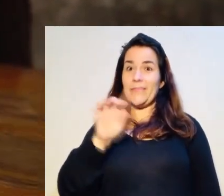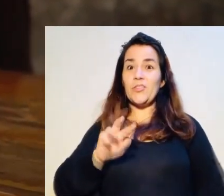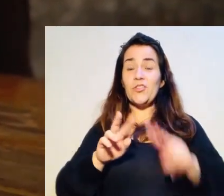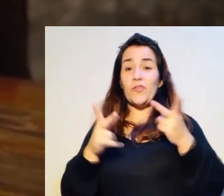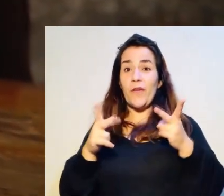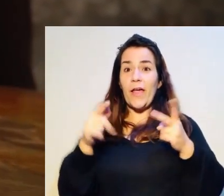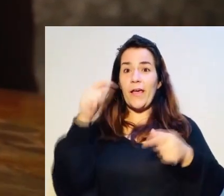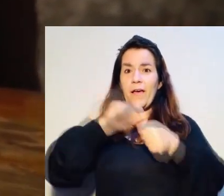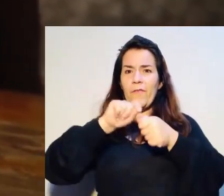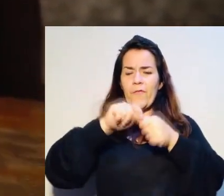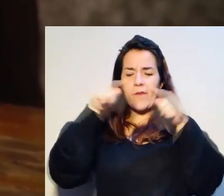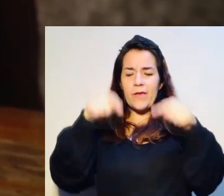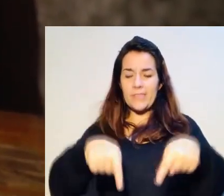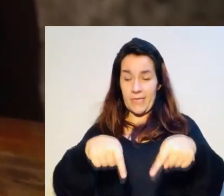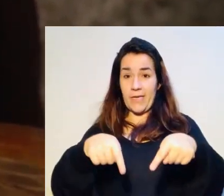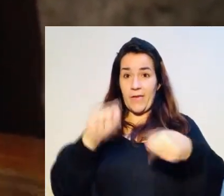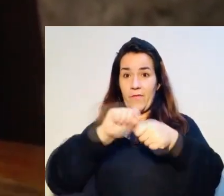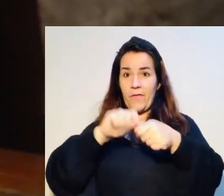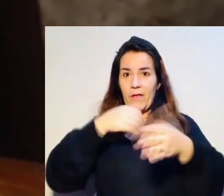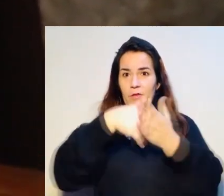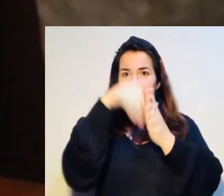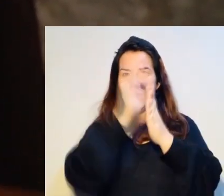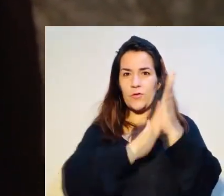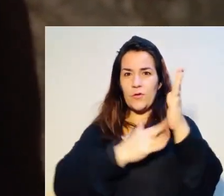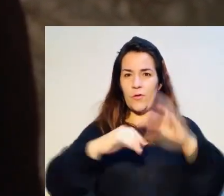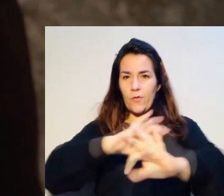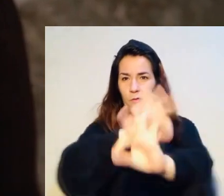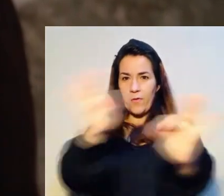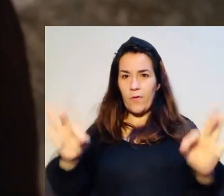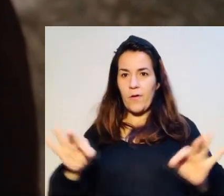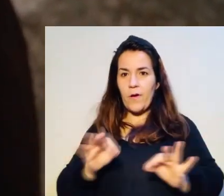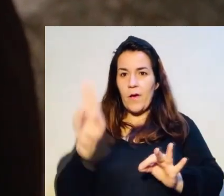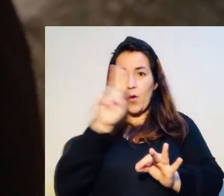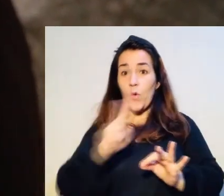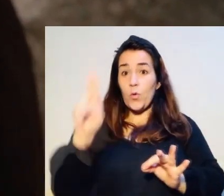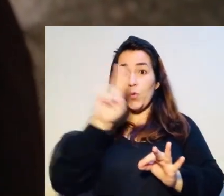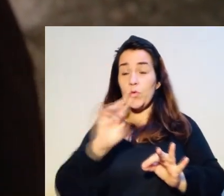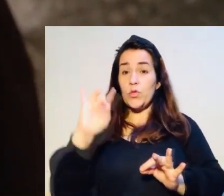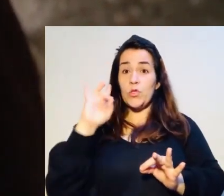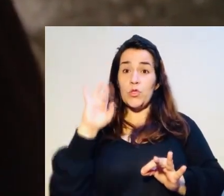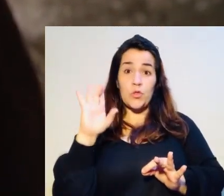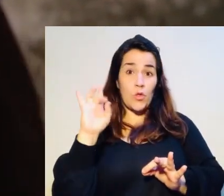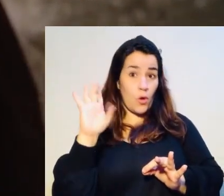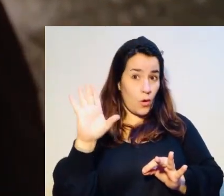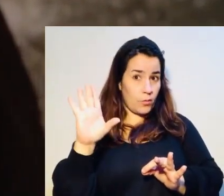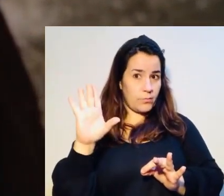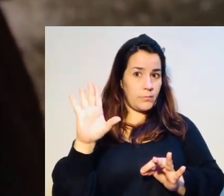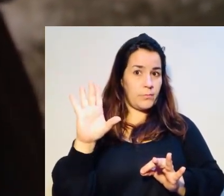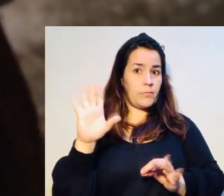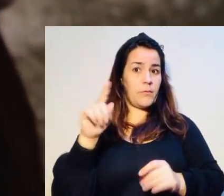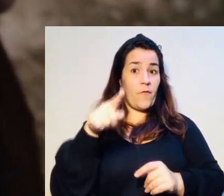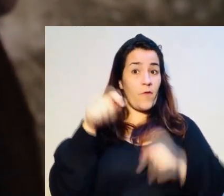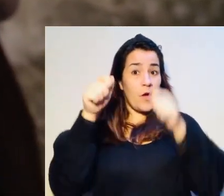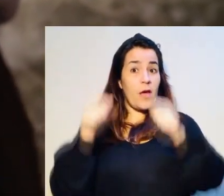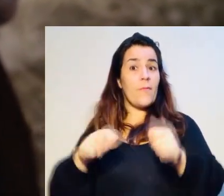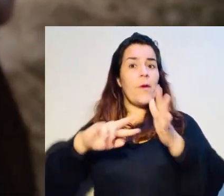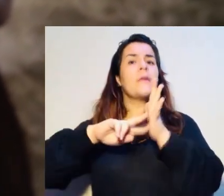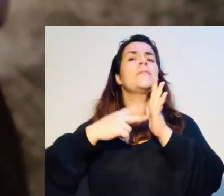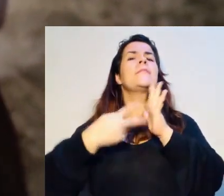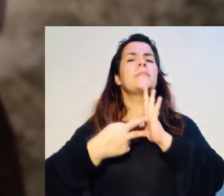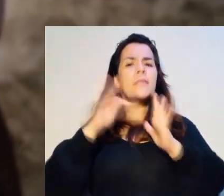que a gente vai fazer aqui, na nossa tintura, é para uso tópico. Ou seja, né? O que